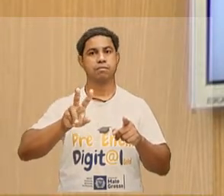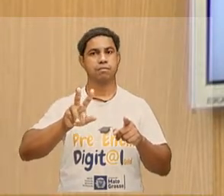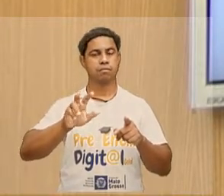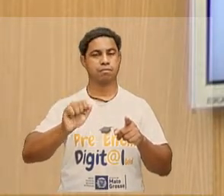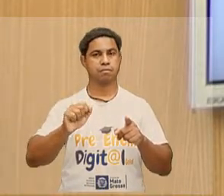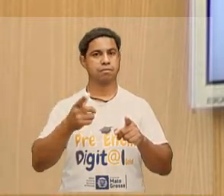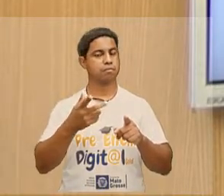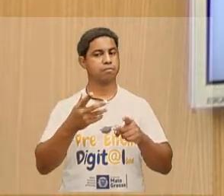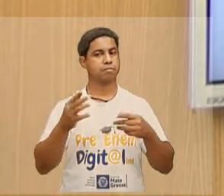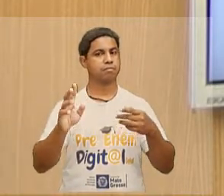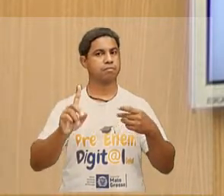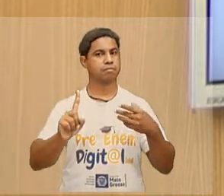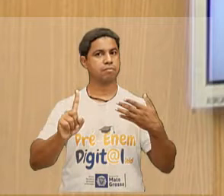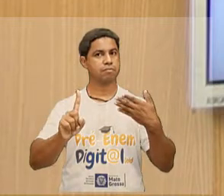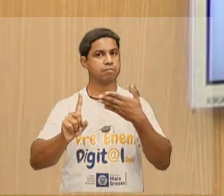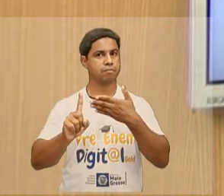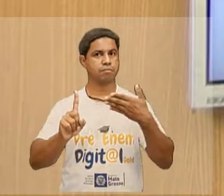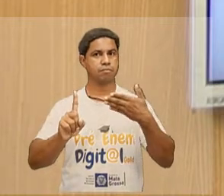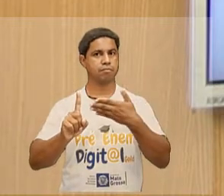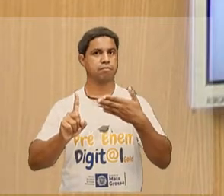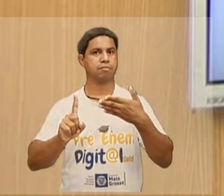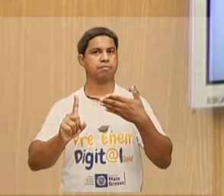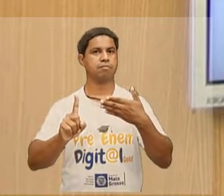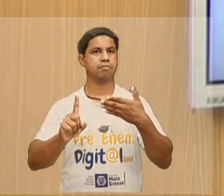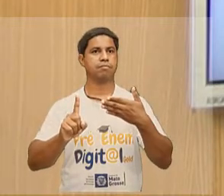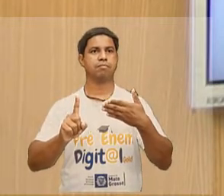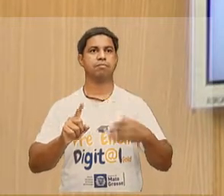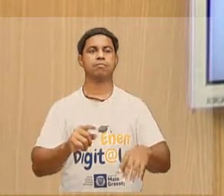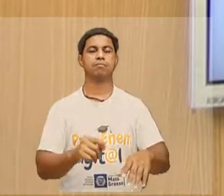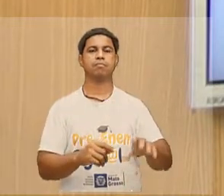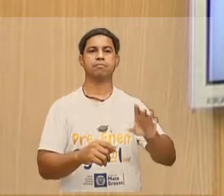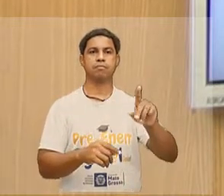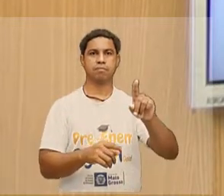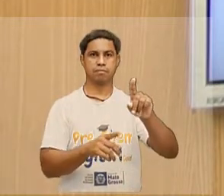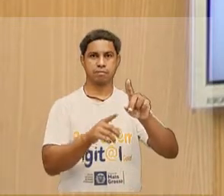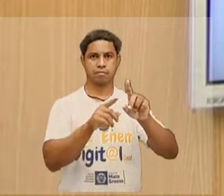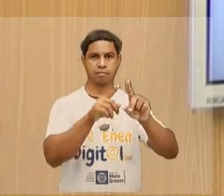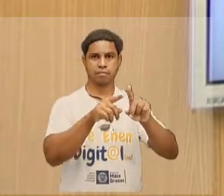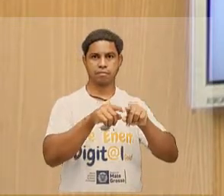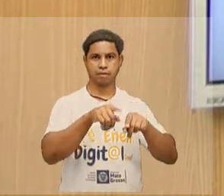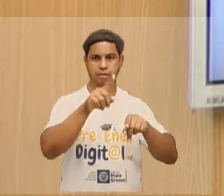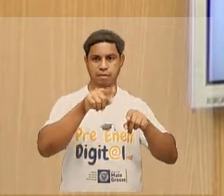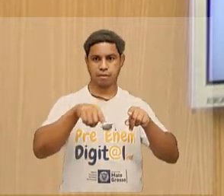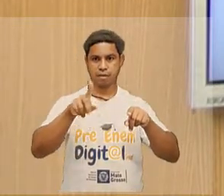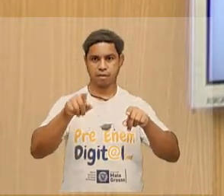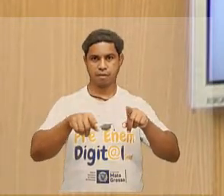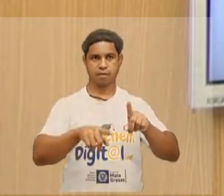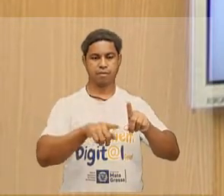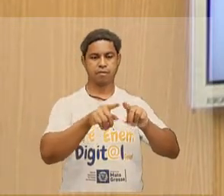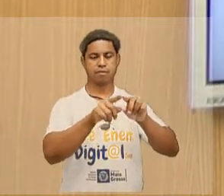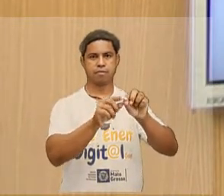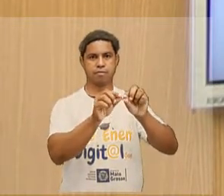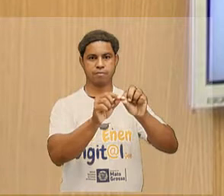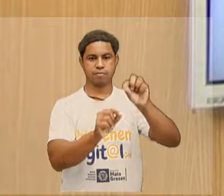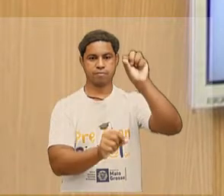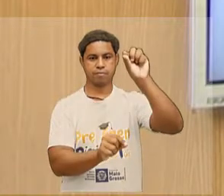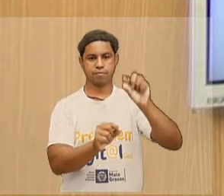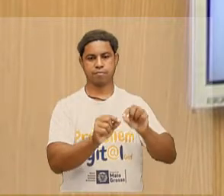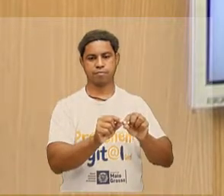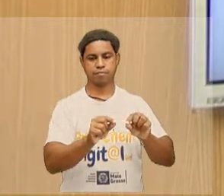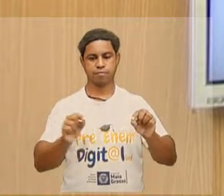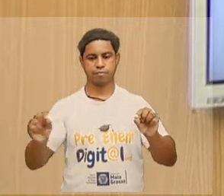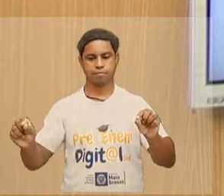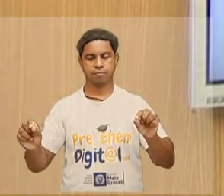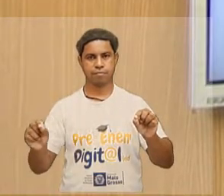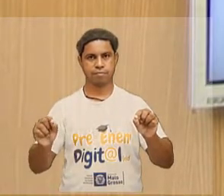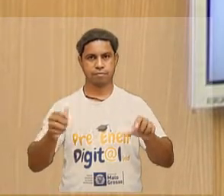representando, é a linguagem, uma curva representando a DDP e a intensidade de corrente elétrica. Vamos